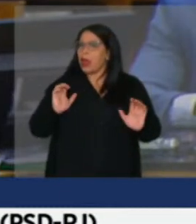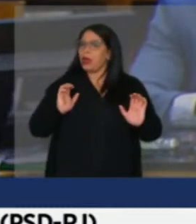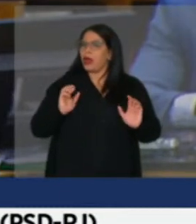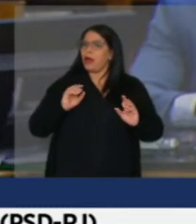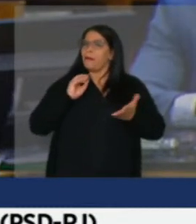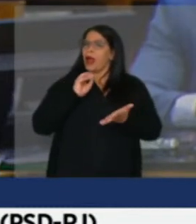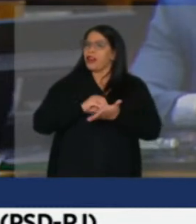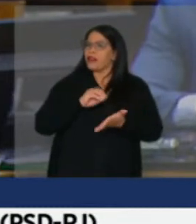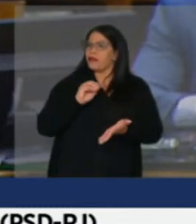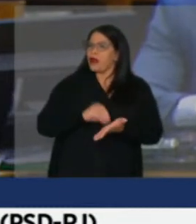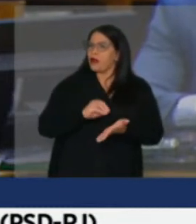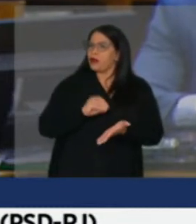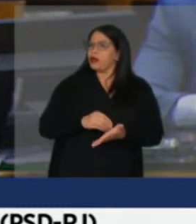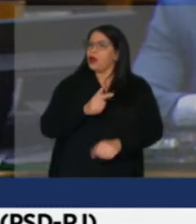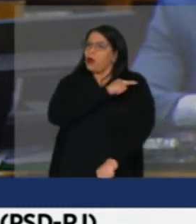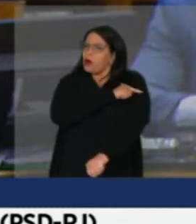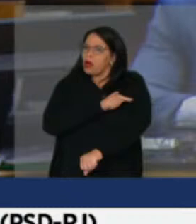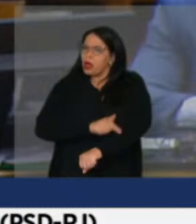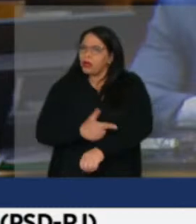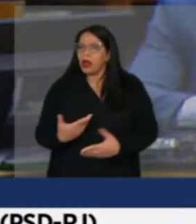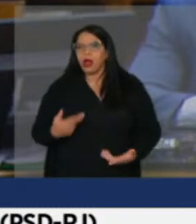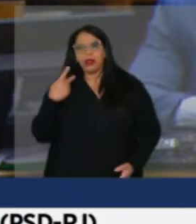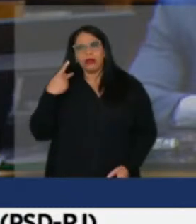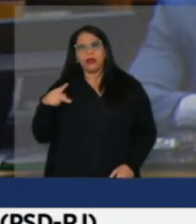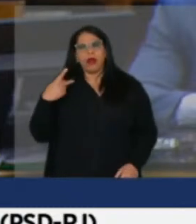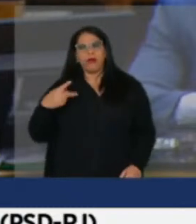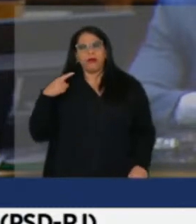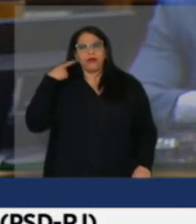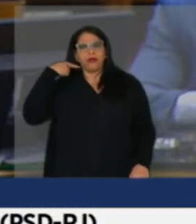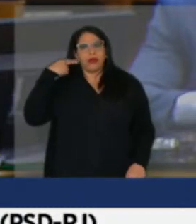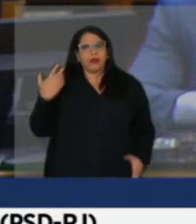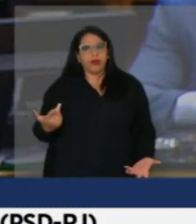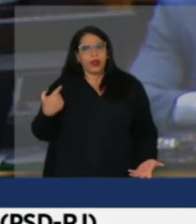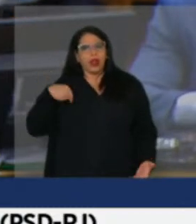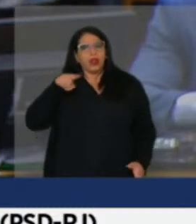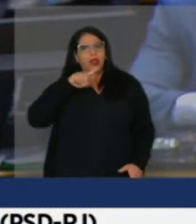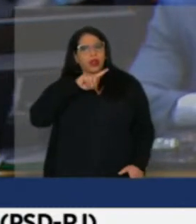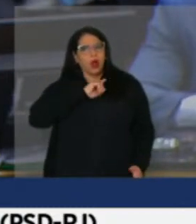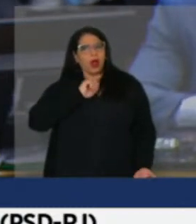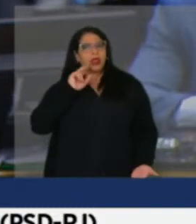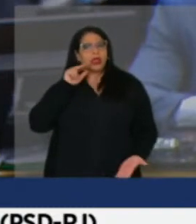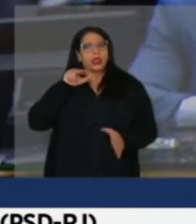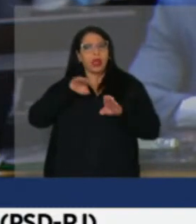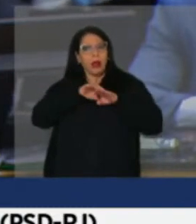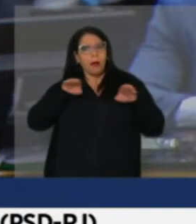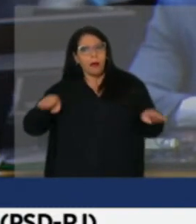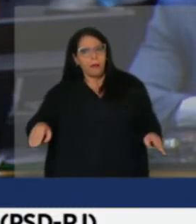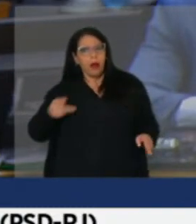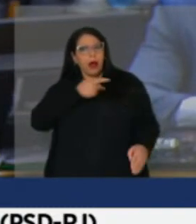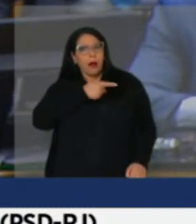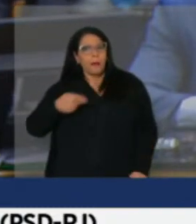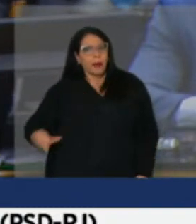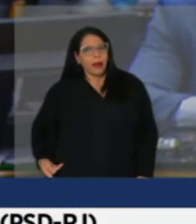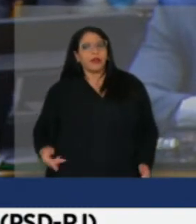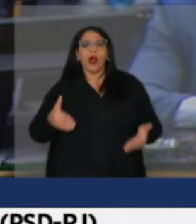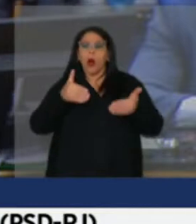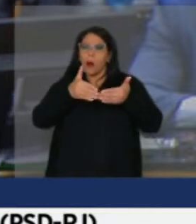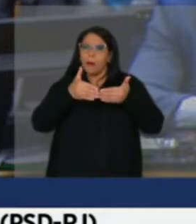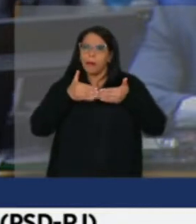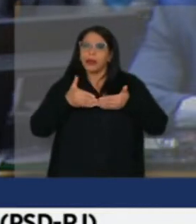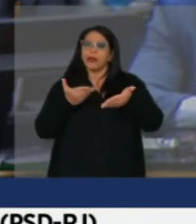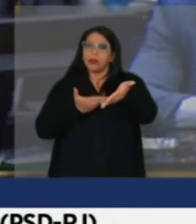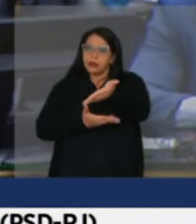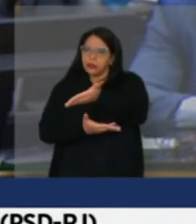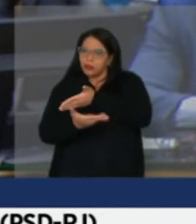algumas pessoas. E, neste caso, nós, enquanto estivermos na presidência da Câmara, seremos árbitros,